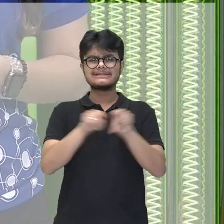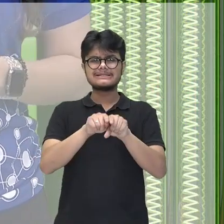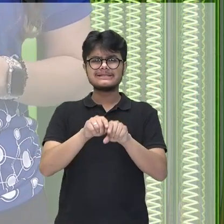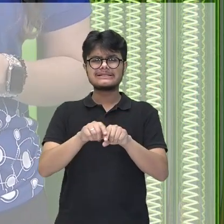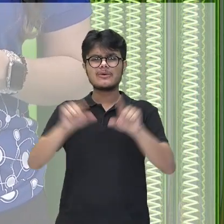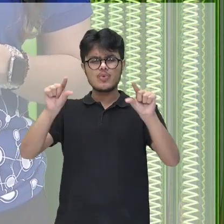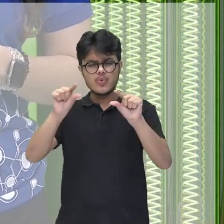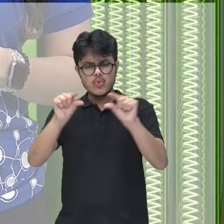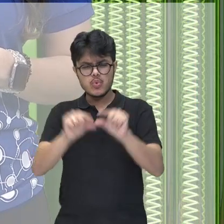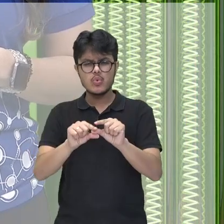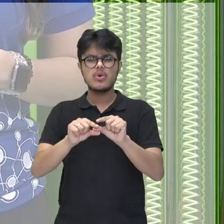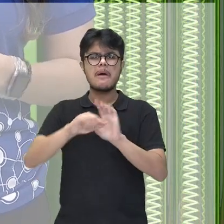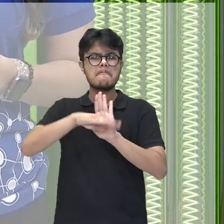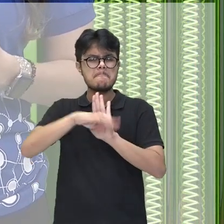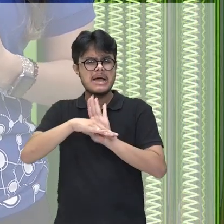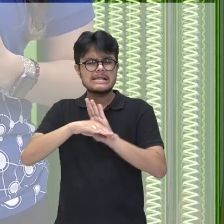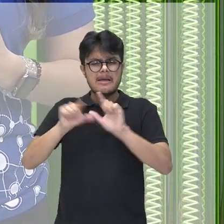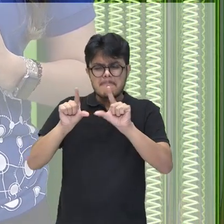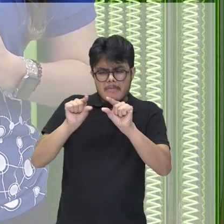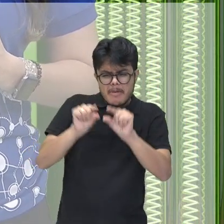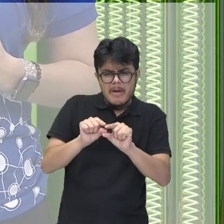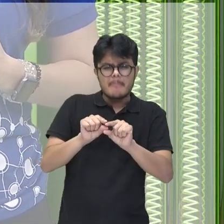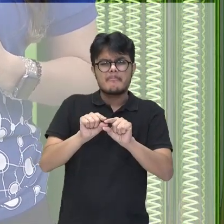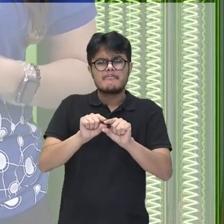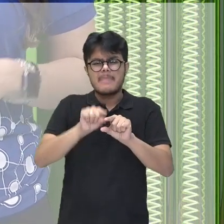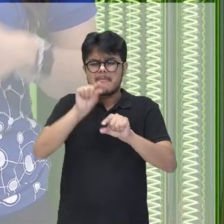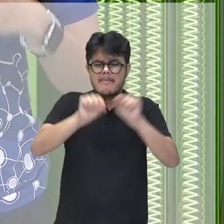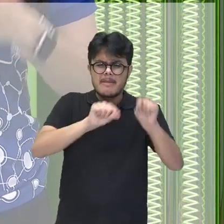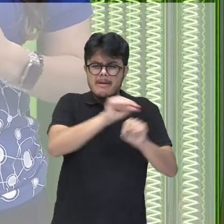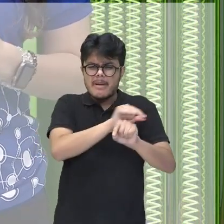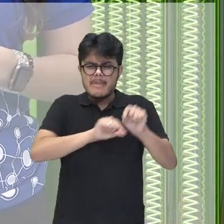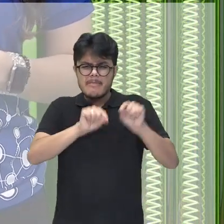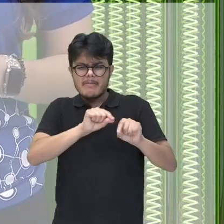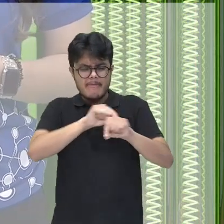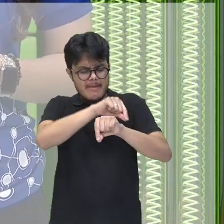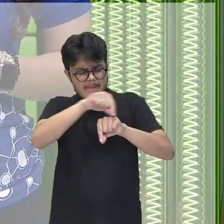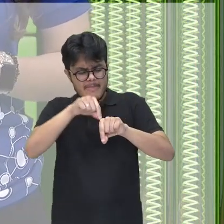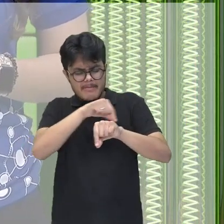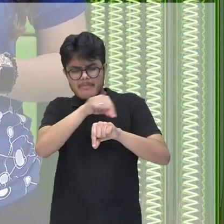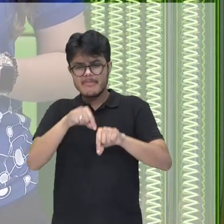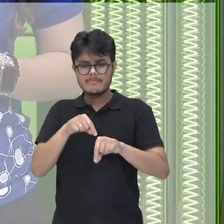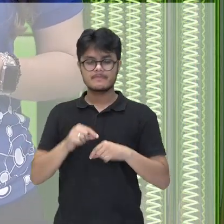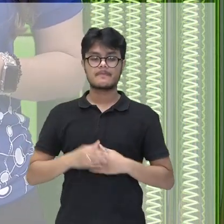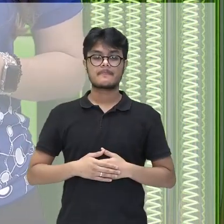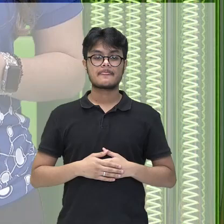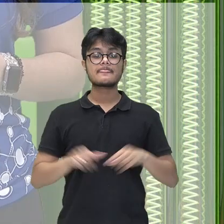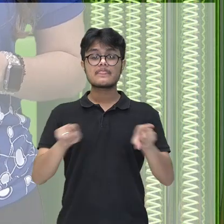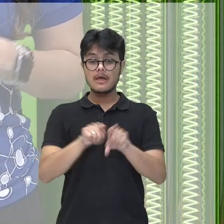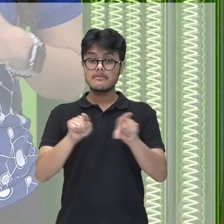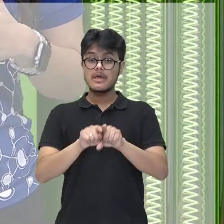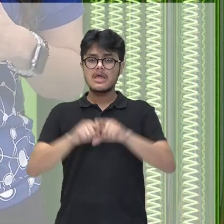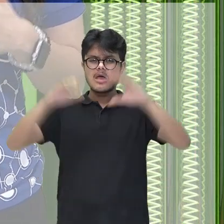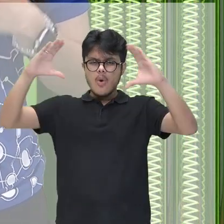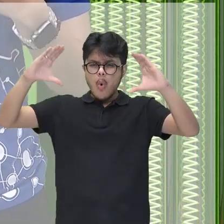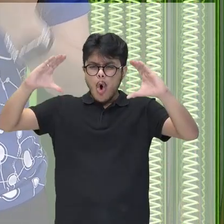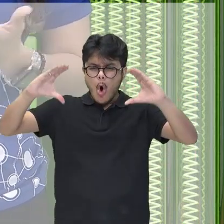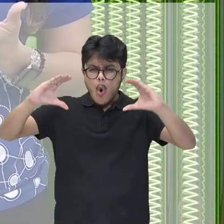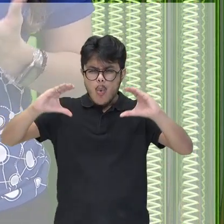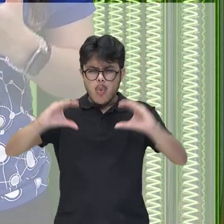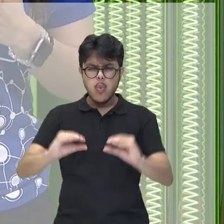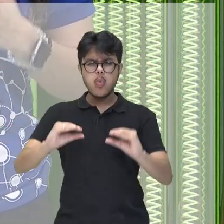micro-organismos participando da decomposição dessa matéria orgânica. Temos também pressão e calor,